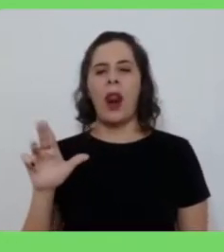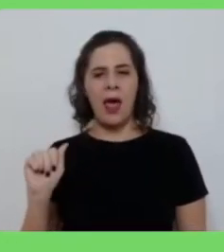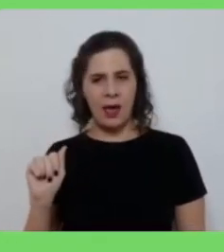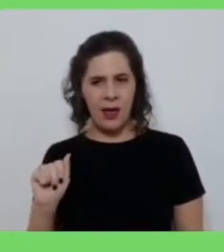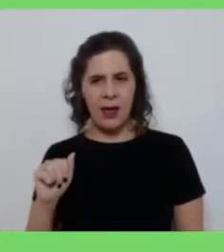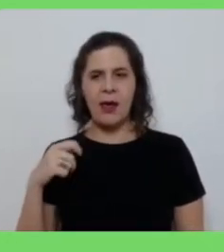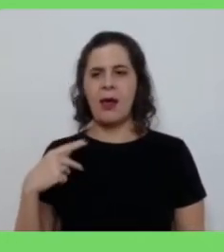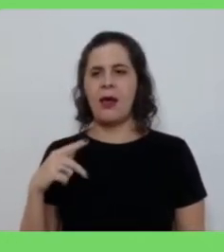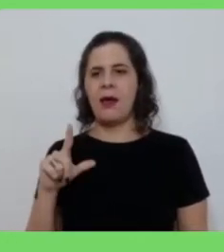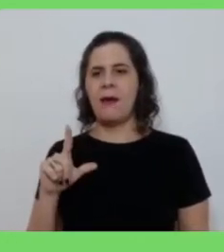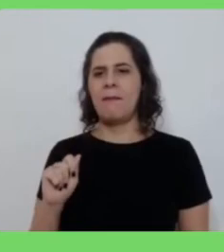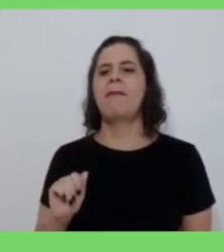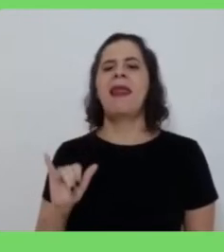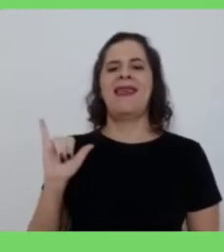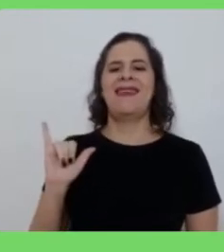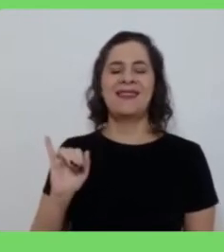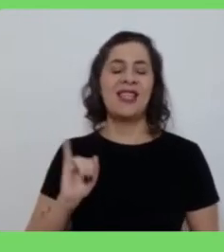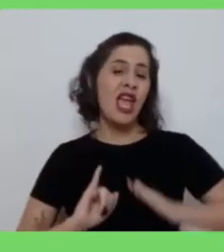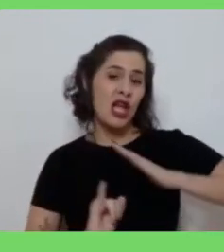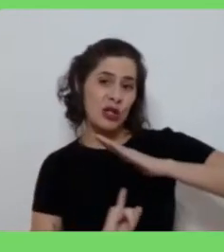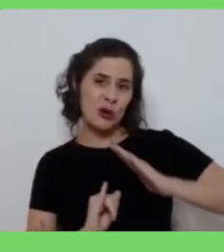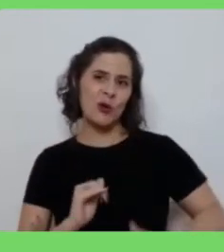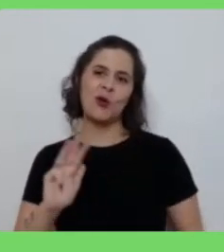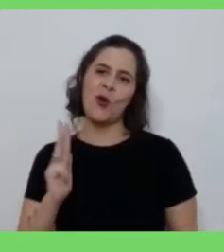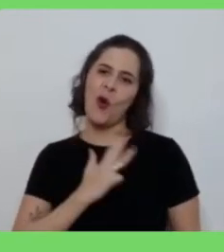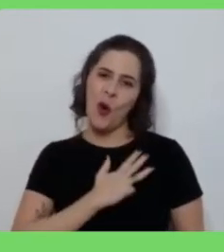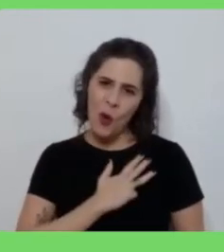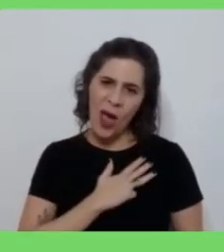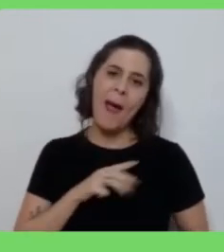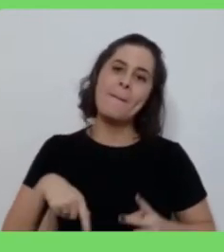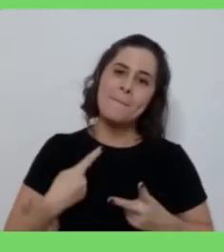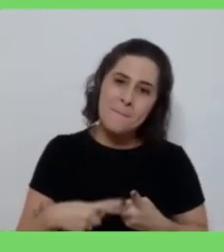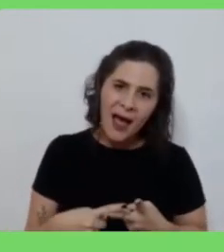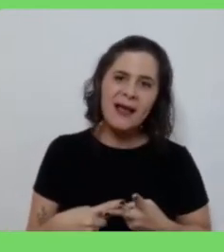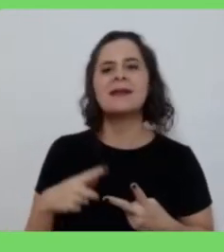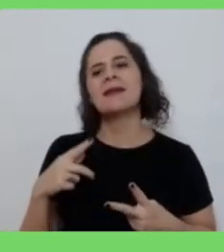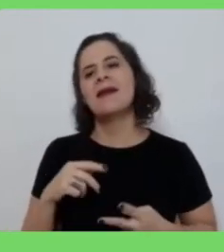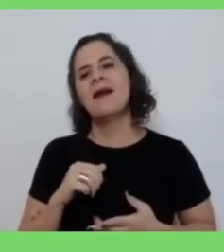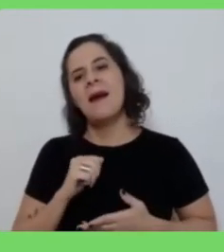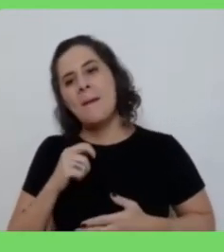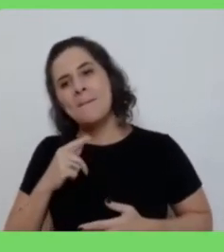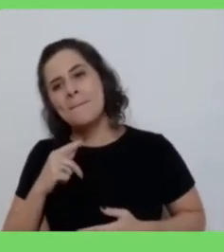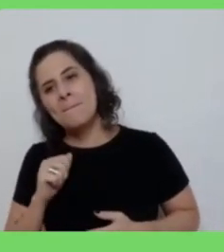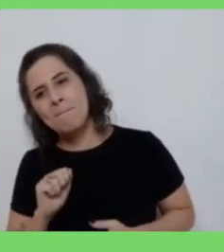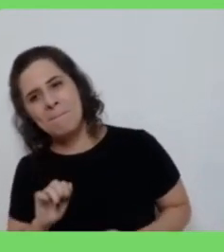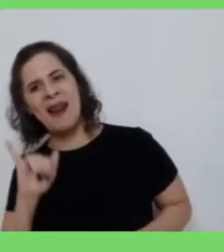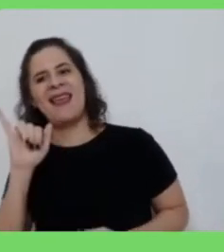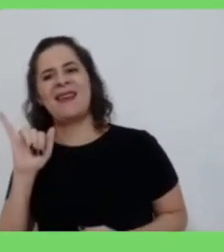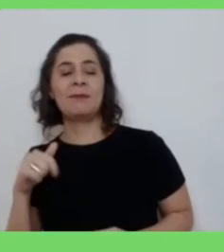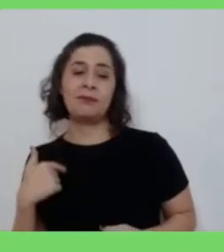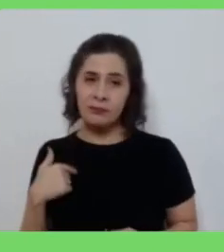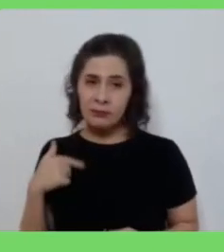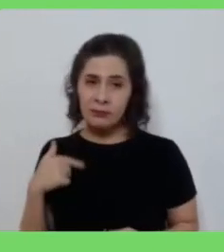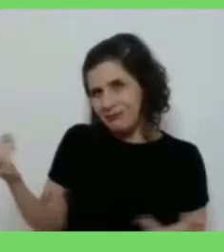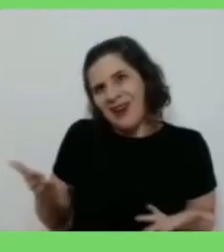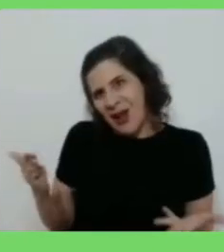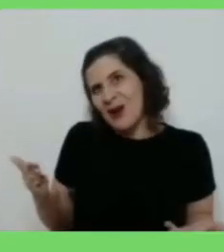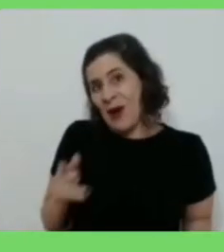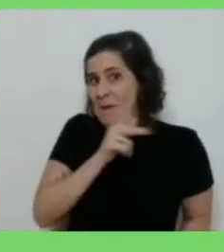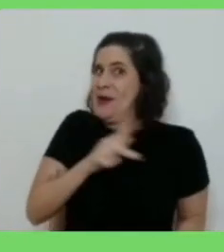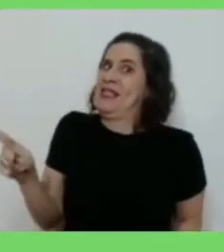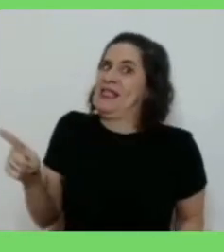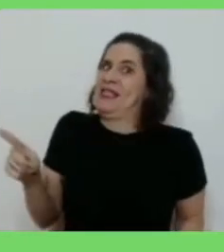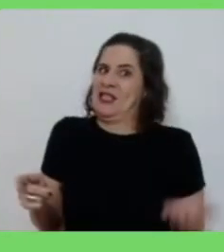eh entregue ao presidente da atual agora Presidente da República então candidato lá no meio de